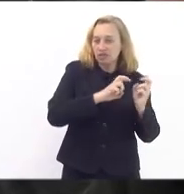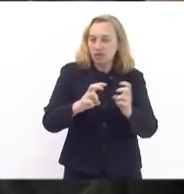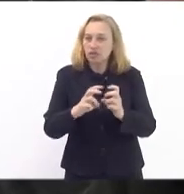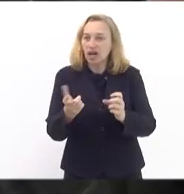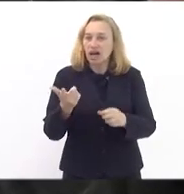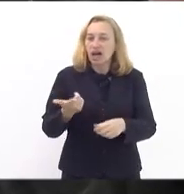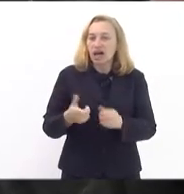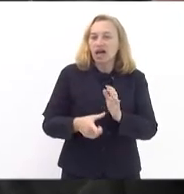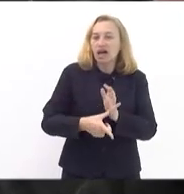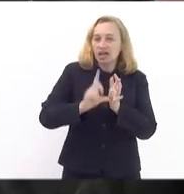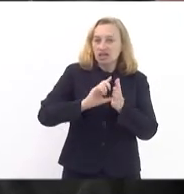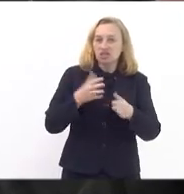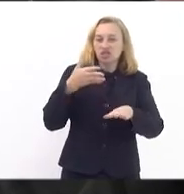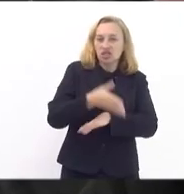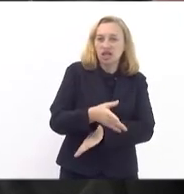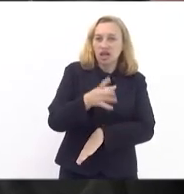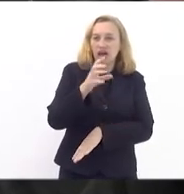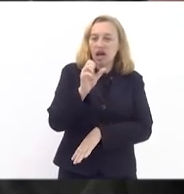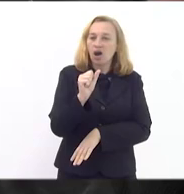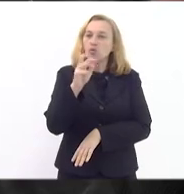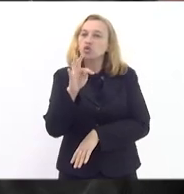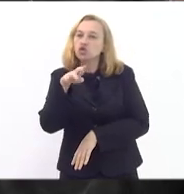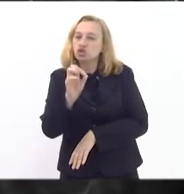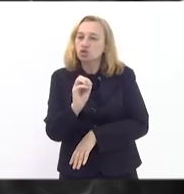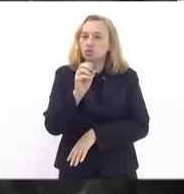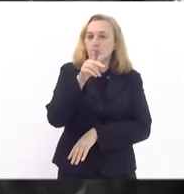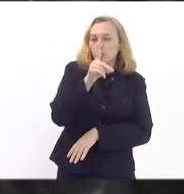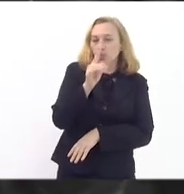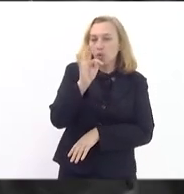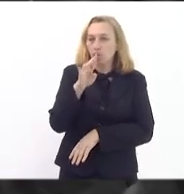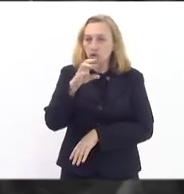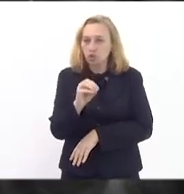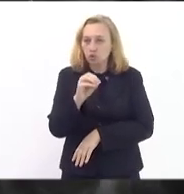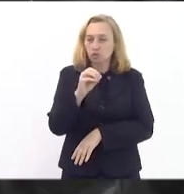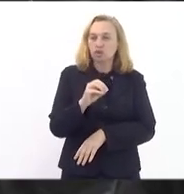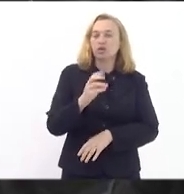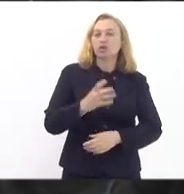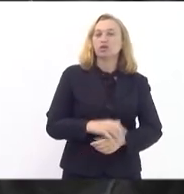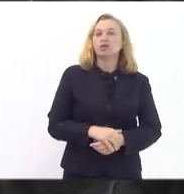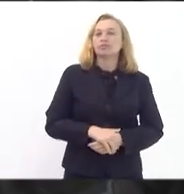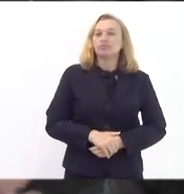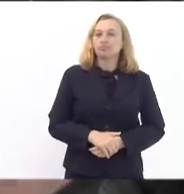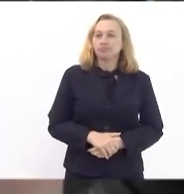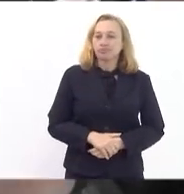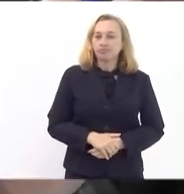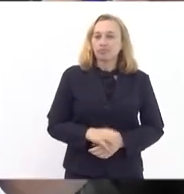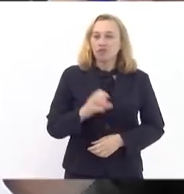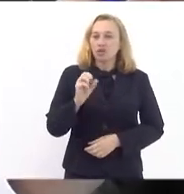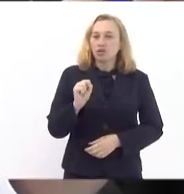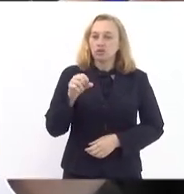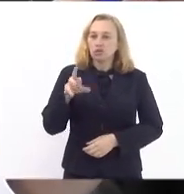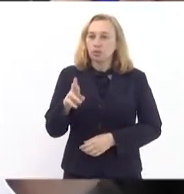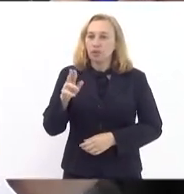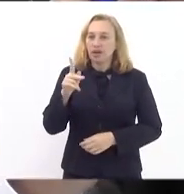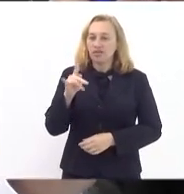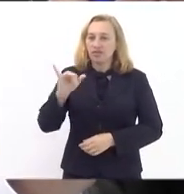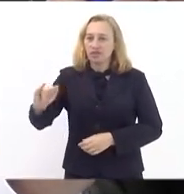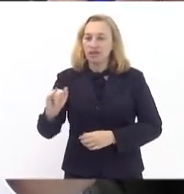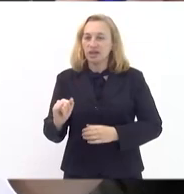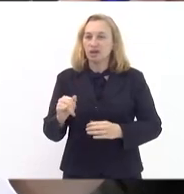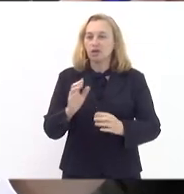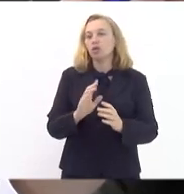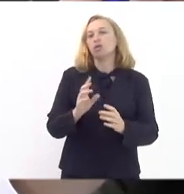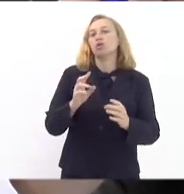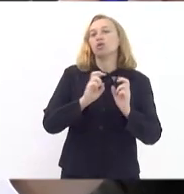antes de chegar à estação gostinho do porto por conta dos detritos espalhados pela via de acordo com a SuperVia o trem que seguia em direção à Central do Brasil